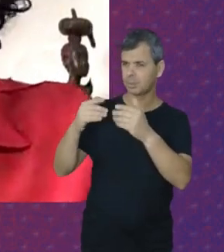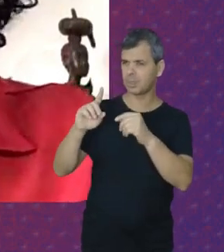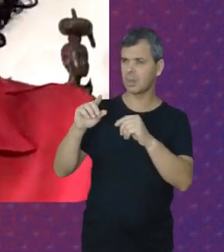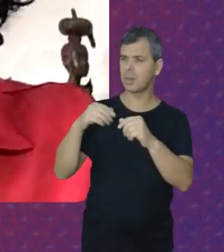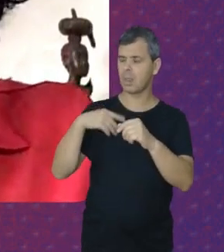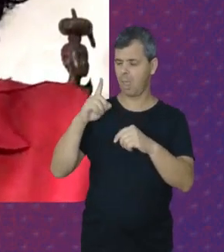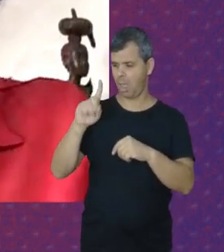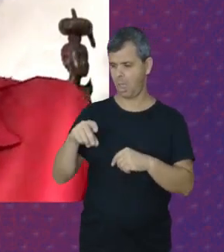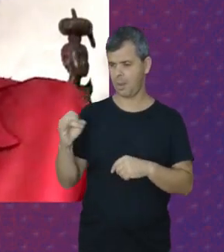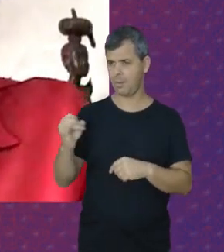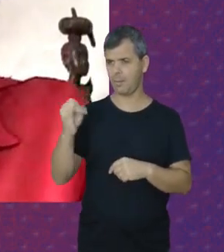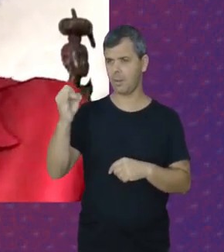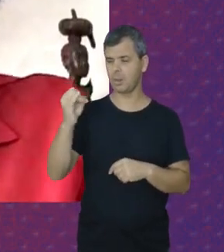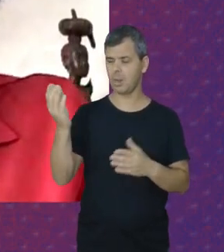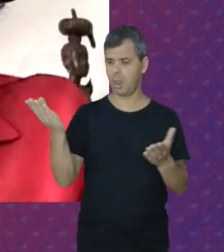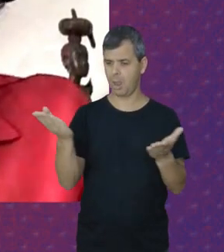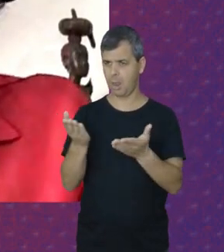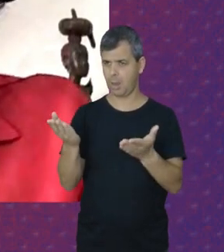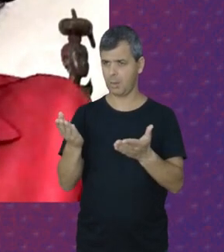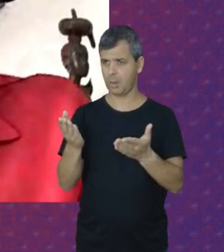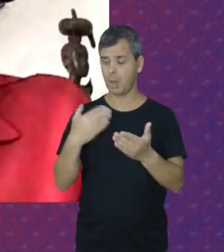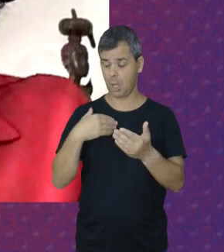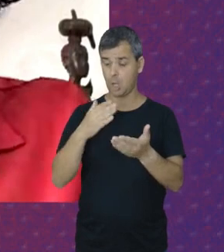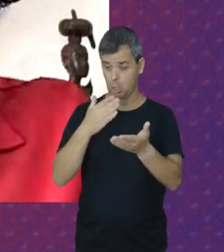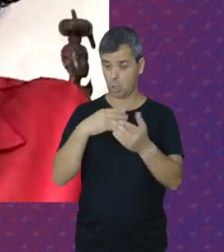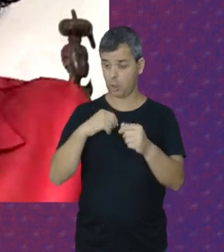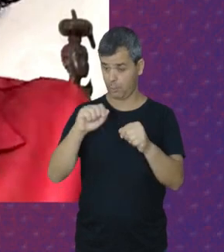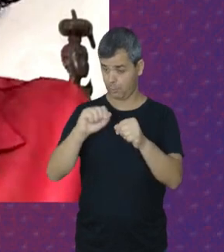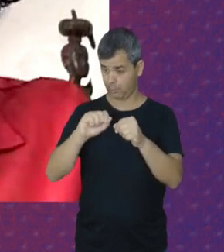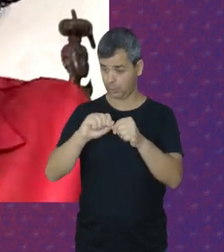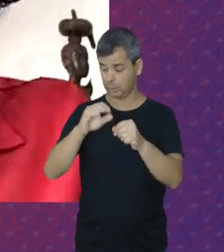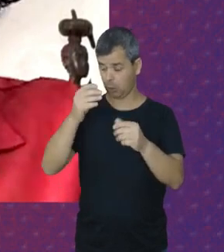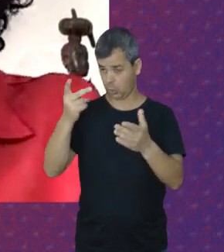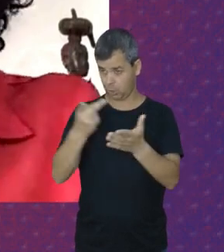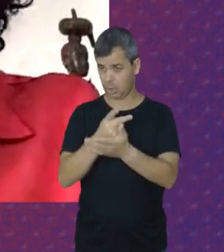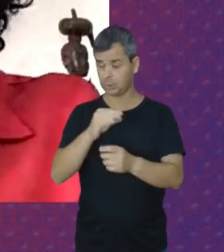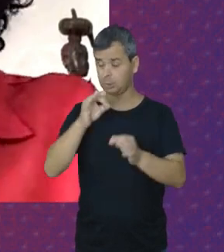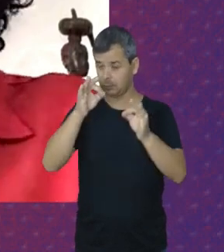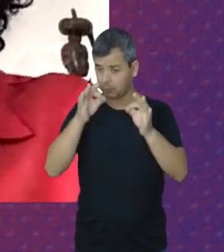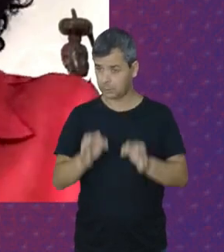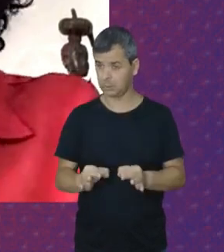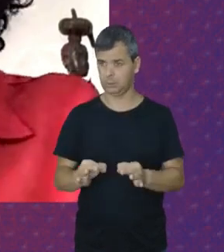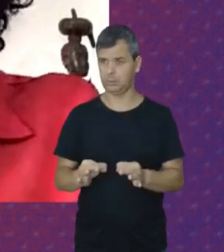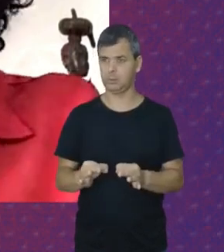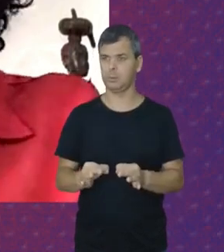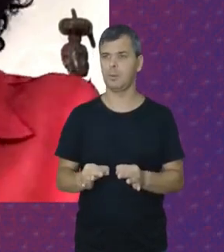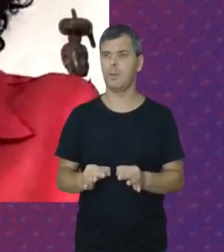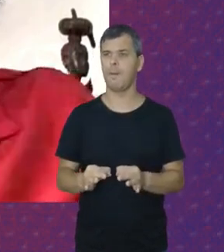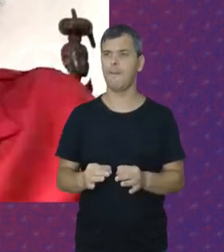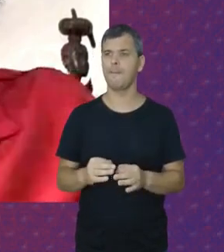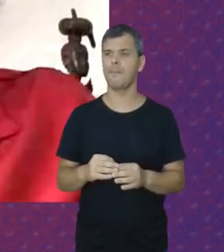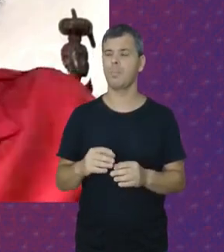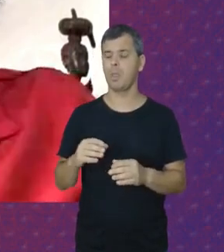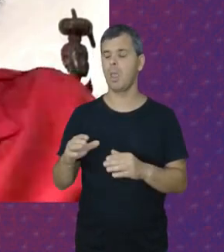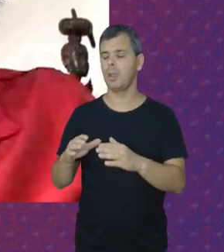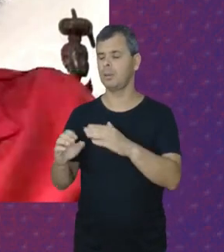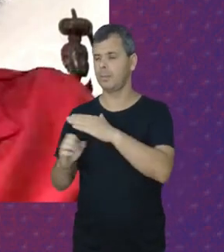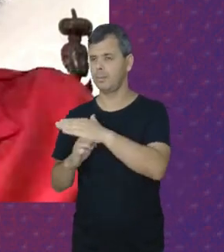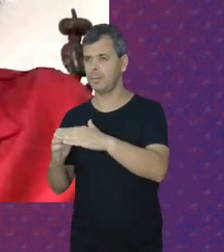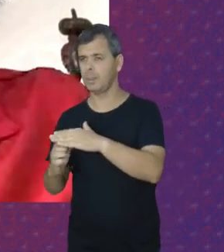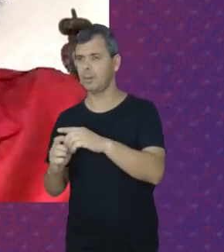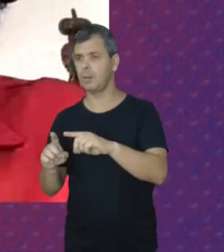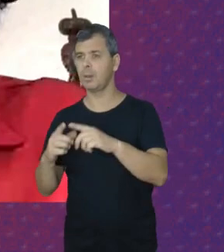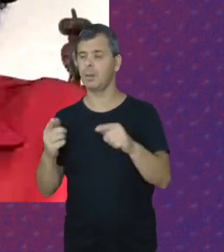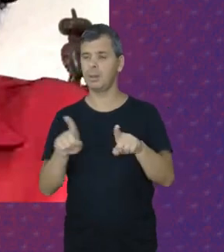muito importante nesse momento e ele está sendo feito entre o empregador, né,